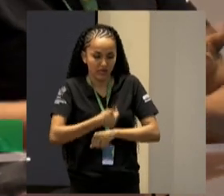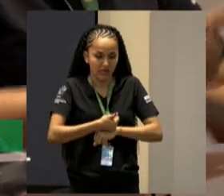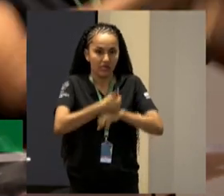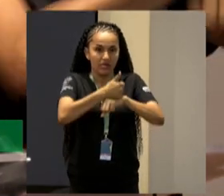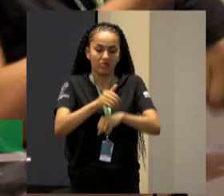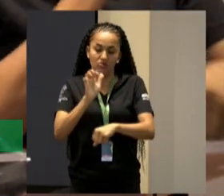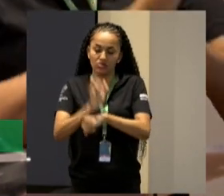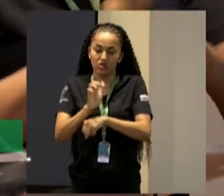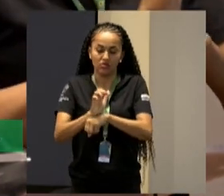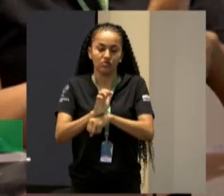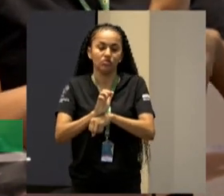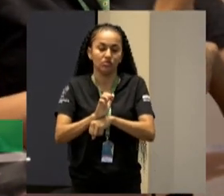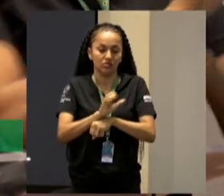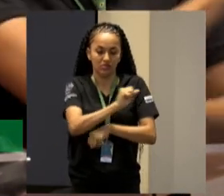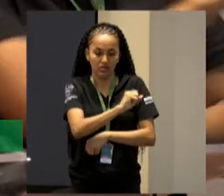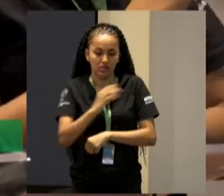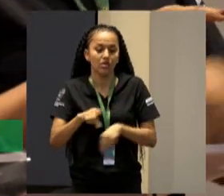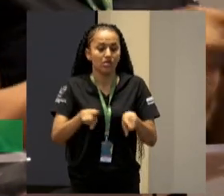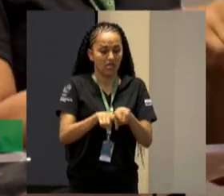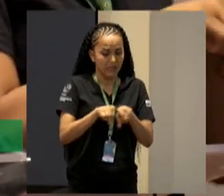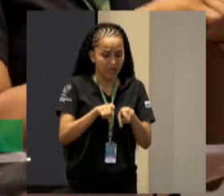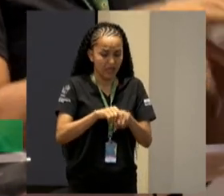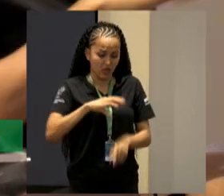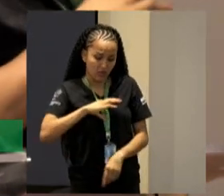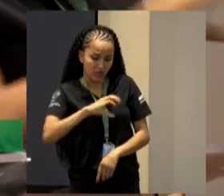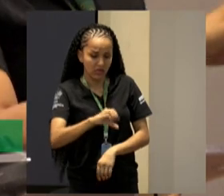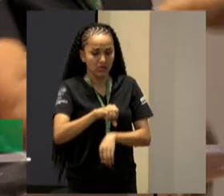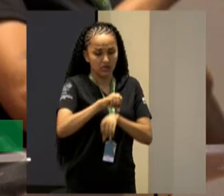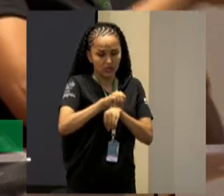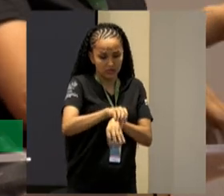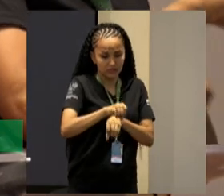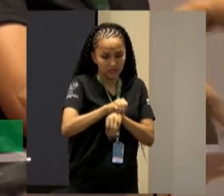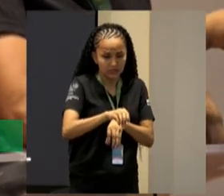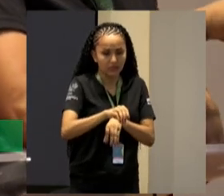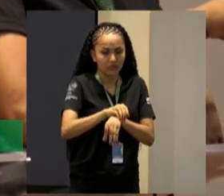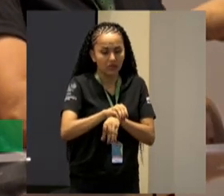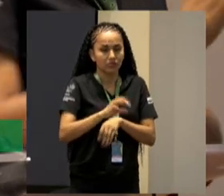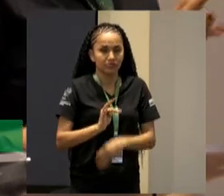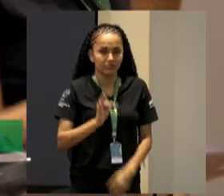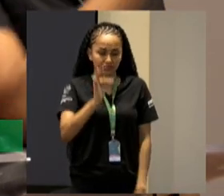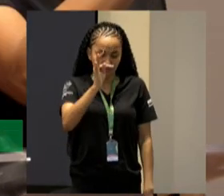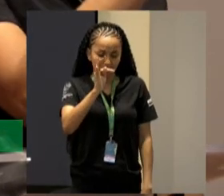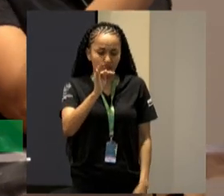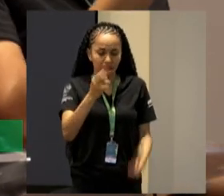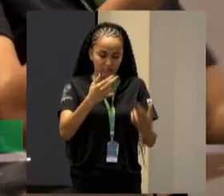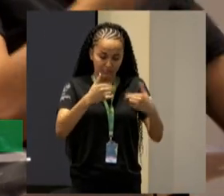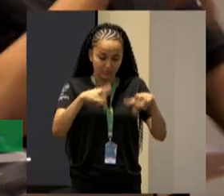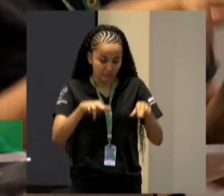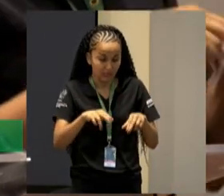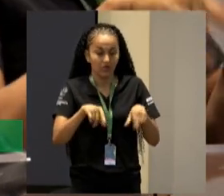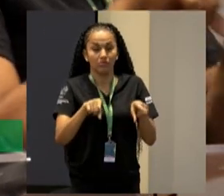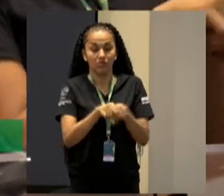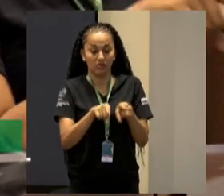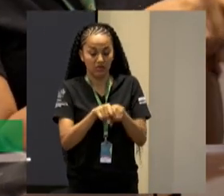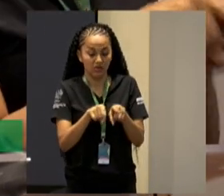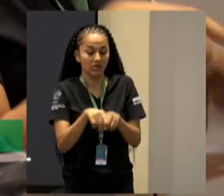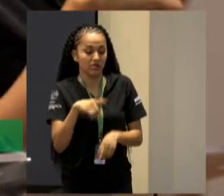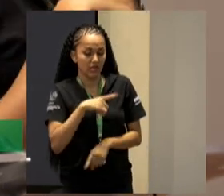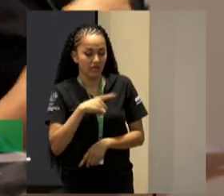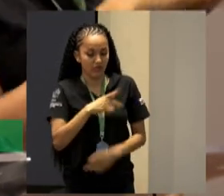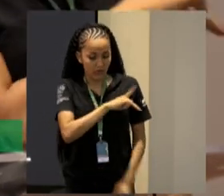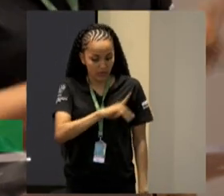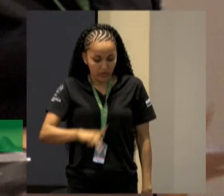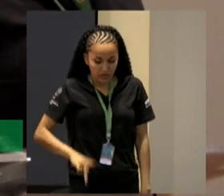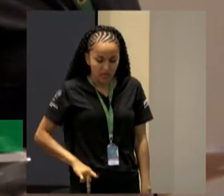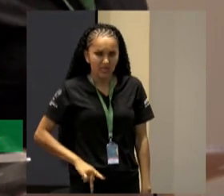Santa Catarina, um coordenador de programa de educação de uma universidade federal. O NEM teve um